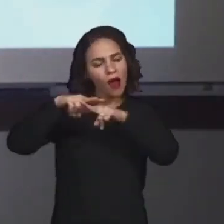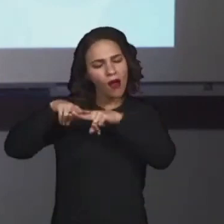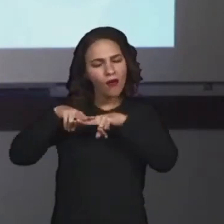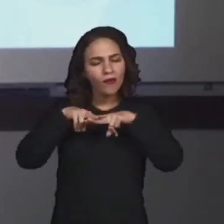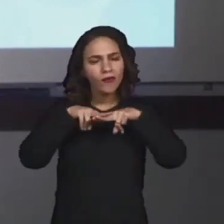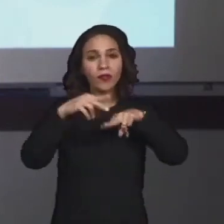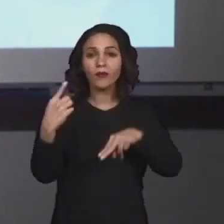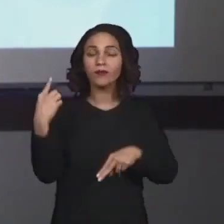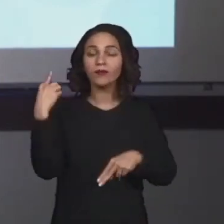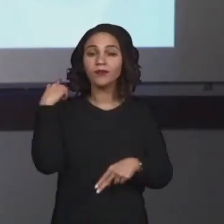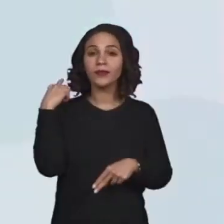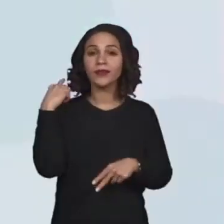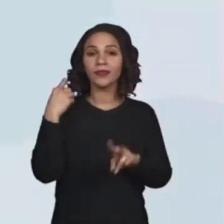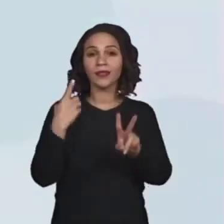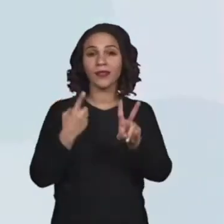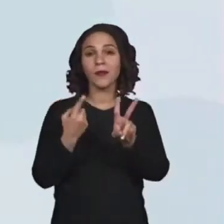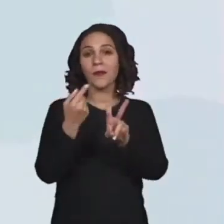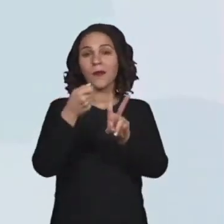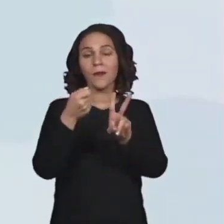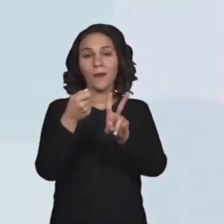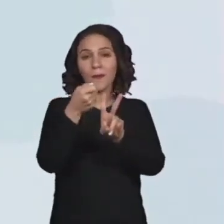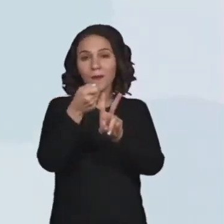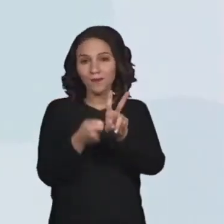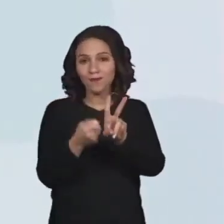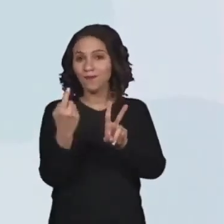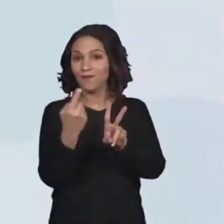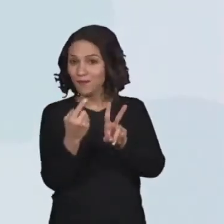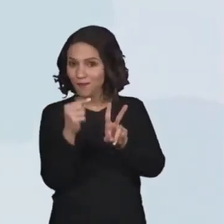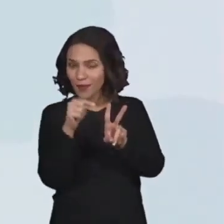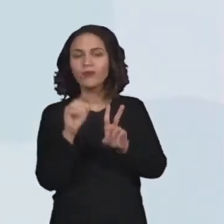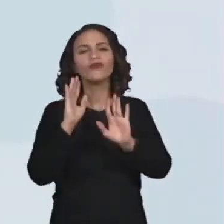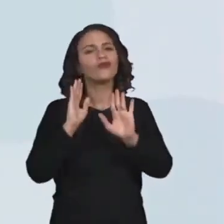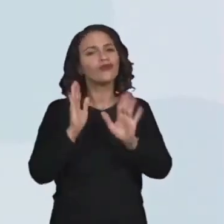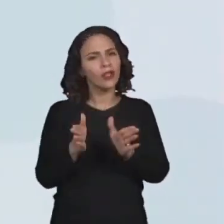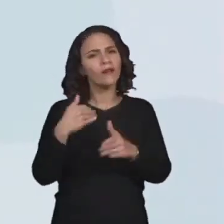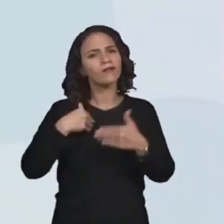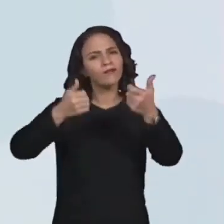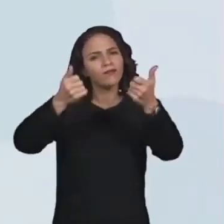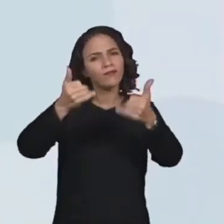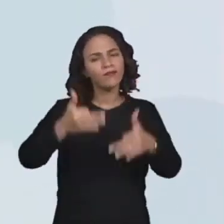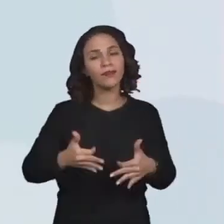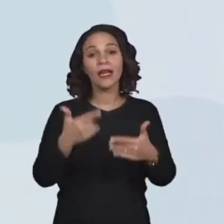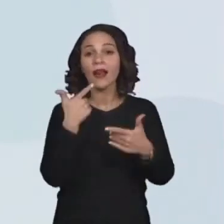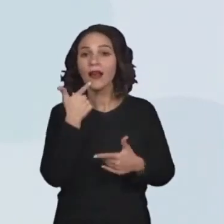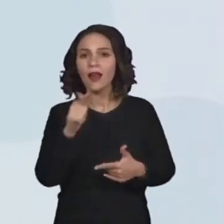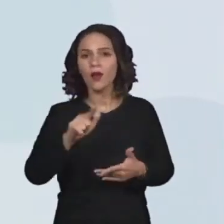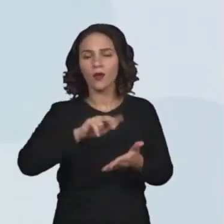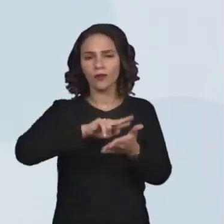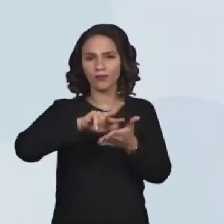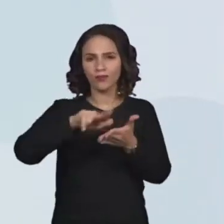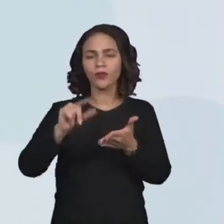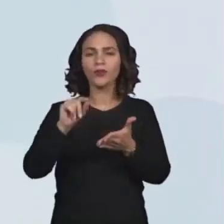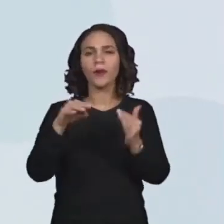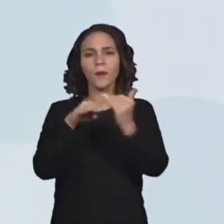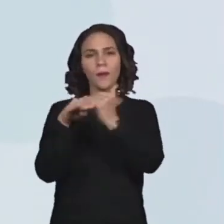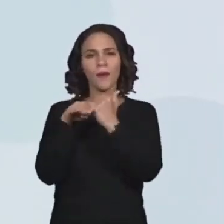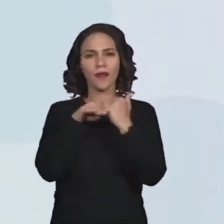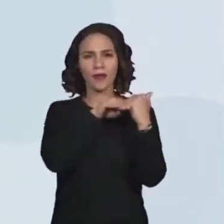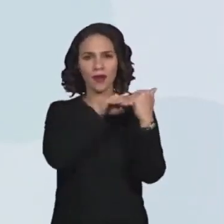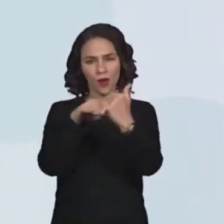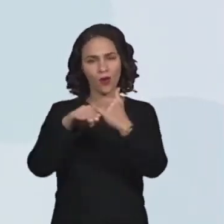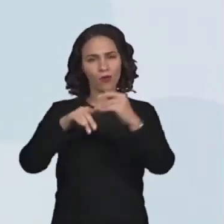lá no primeiro bimestre. Nós vamos falar sobre a variedade da língua, conceito de norma padrão